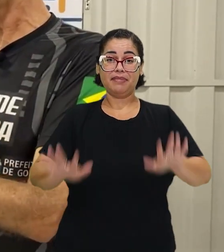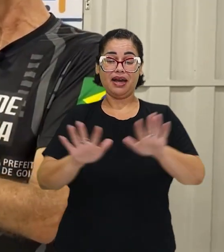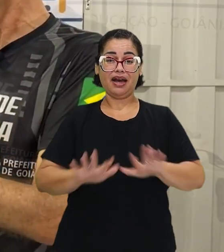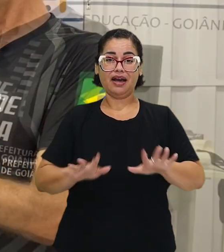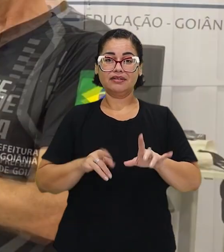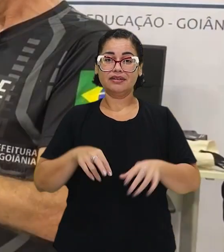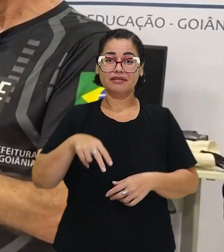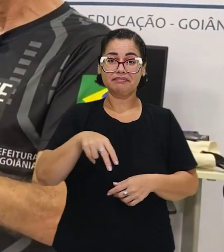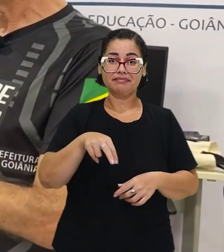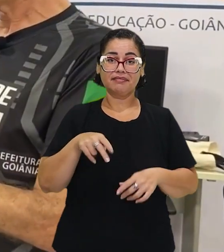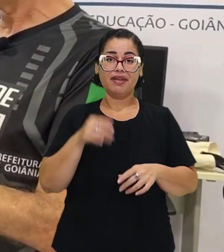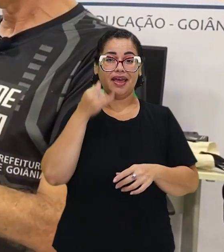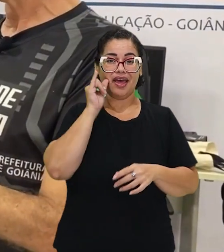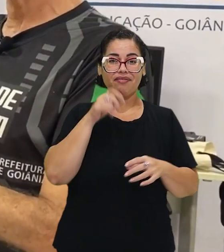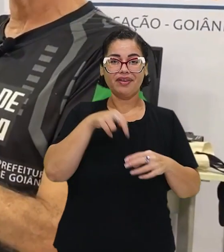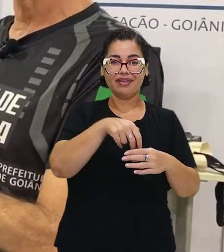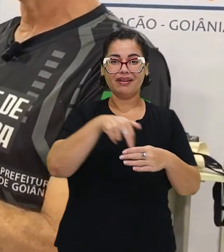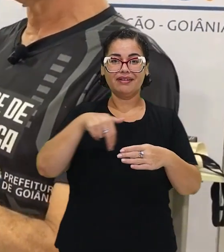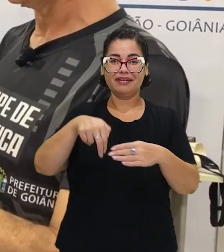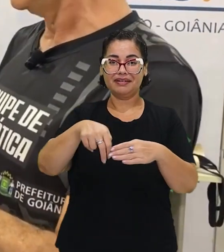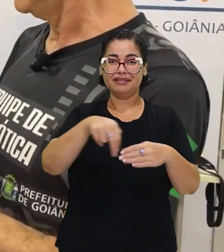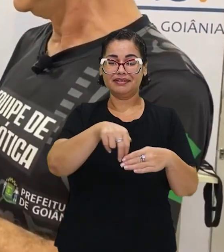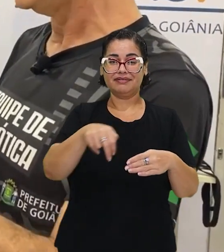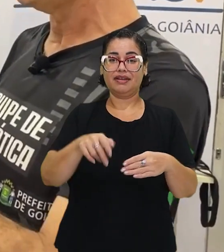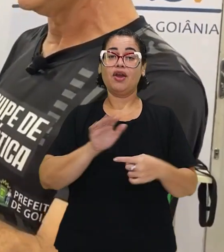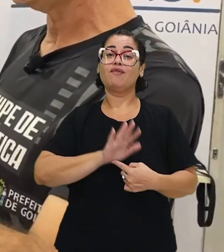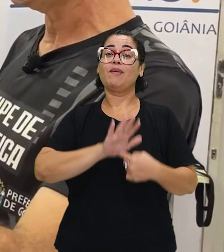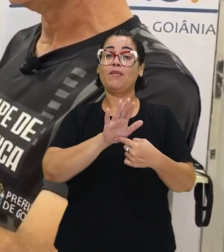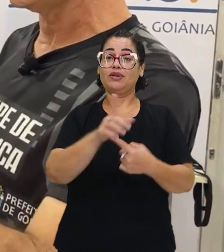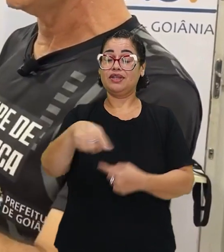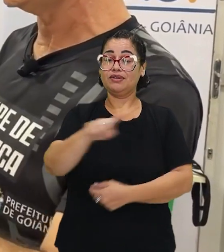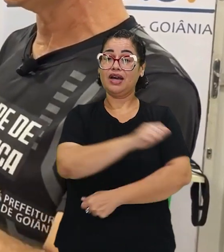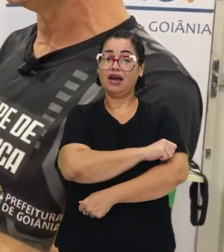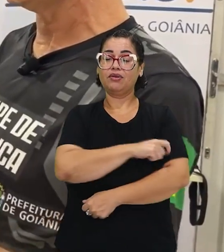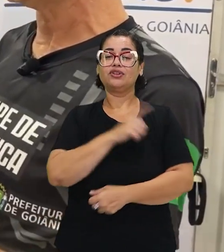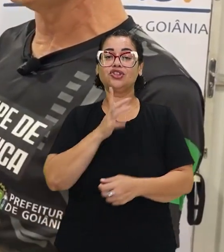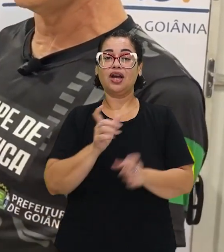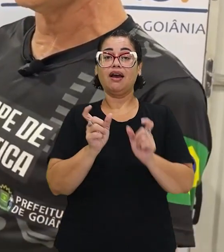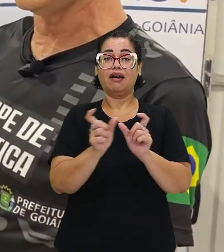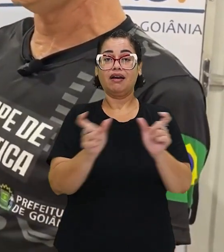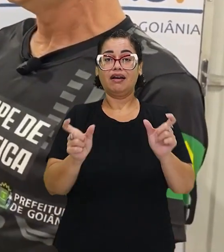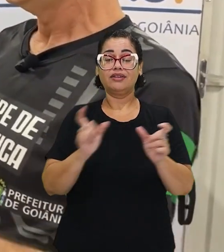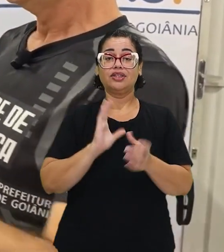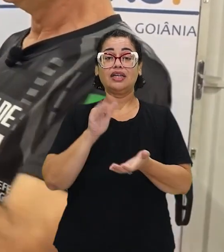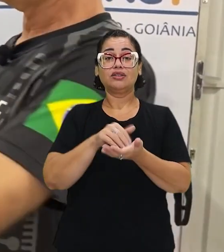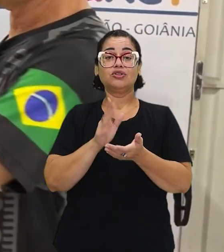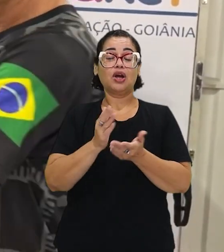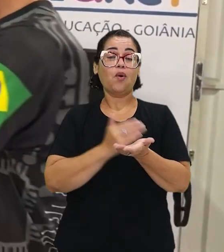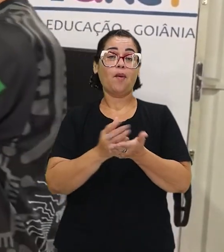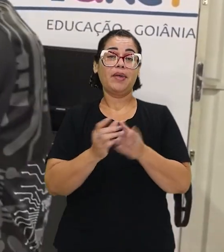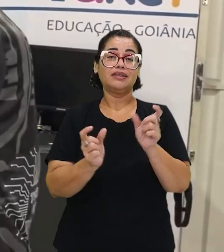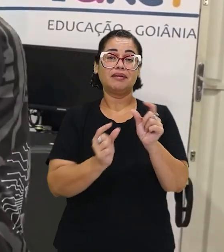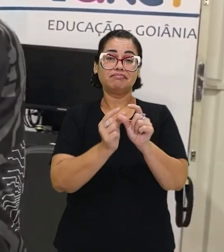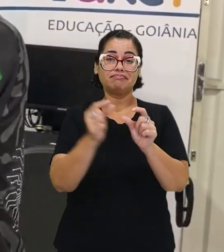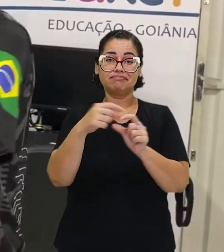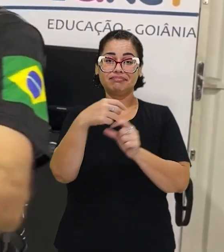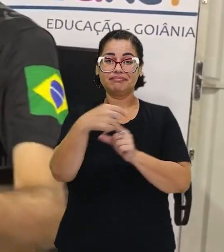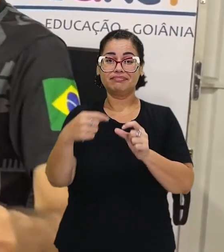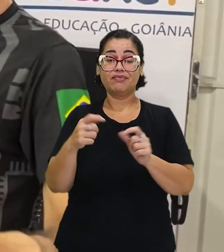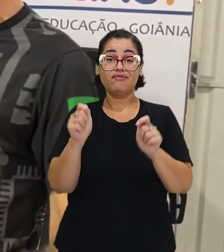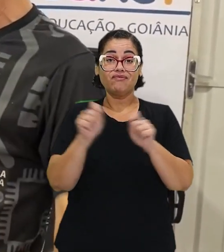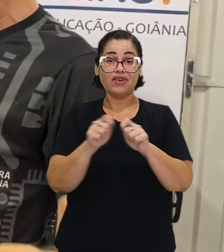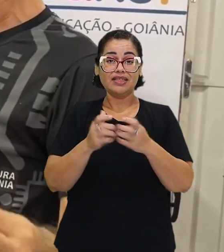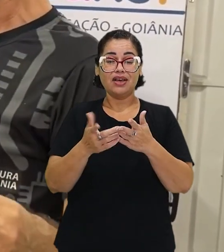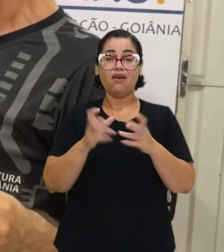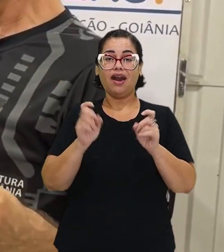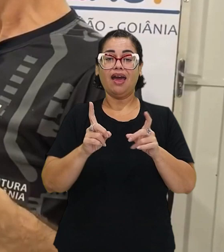de obstáculo. Então, eu vou passar para vocês, alunos, as peças que já estão aí, vocês vão começar a montar, vão fazer uma produção em